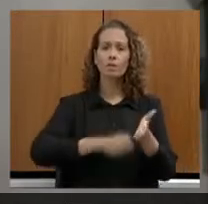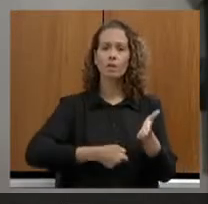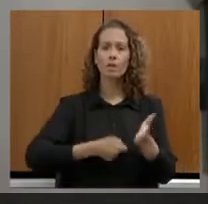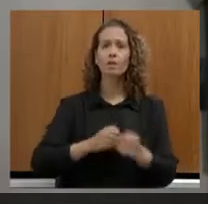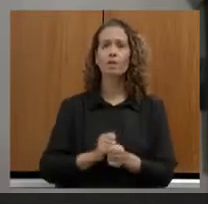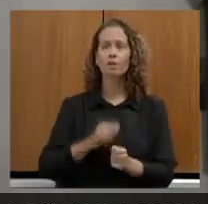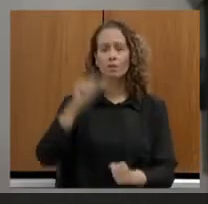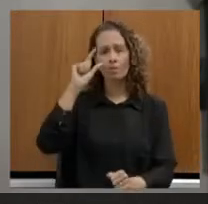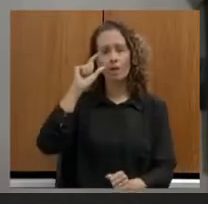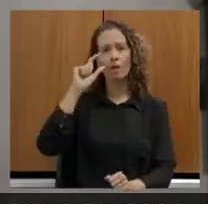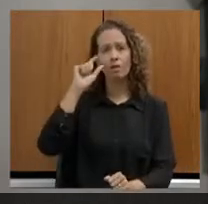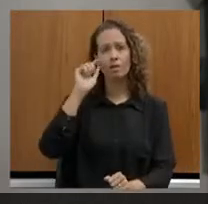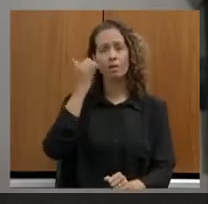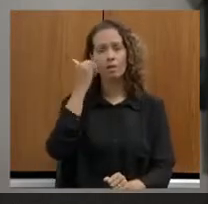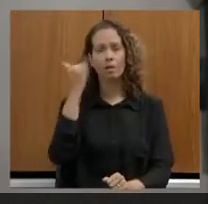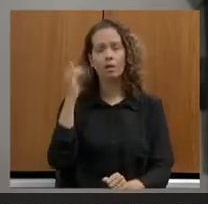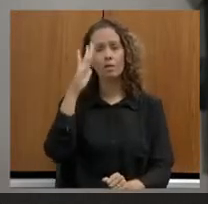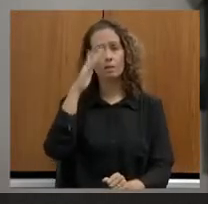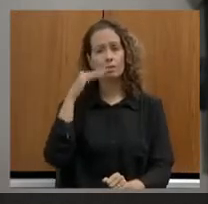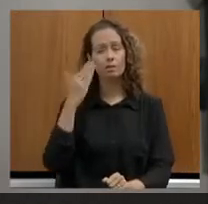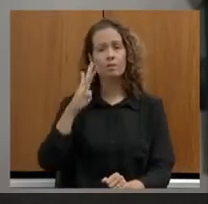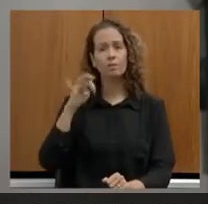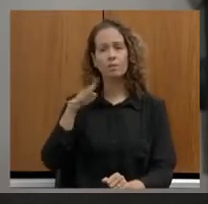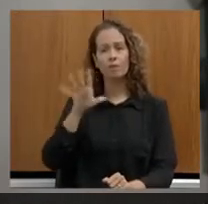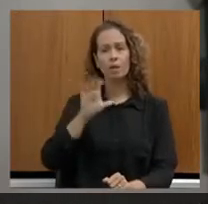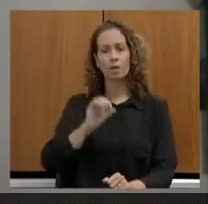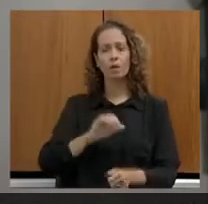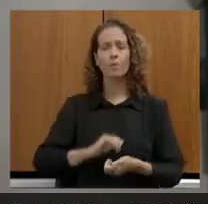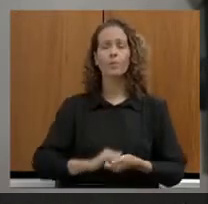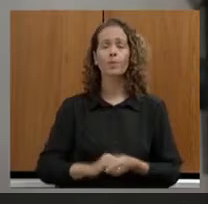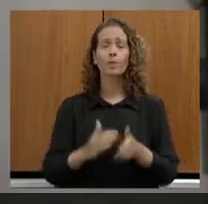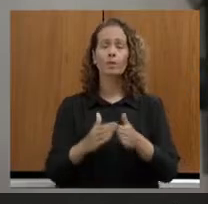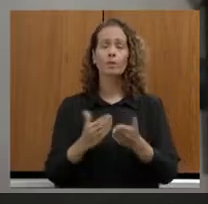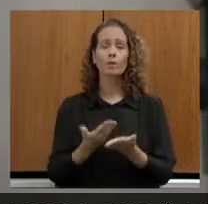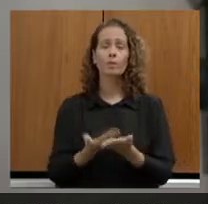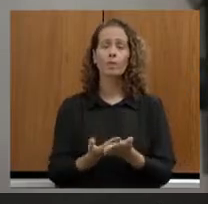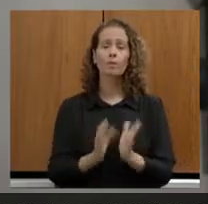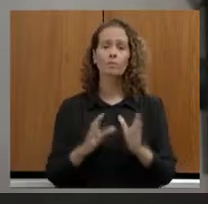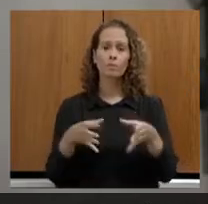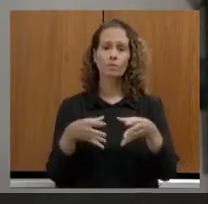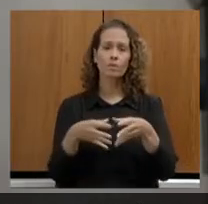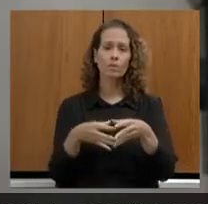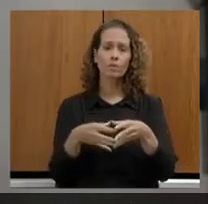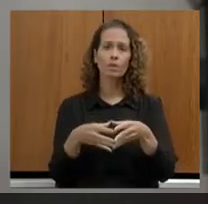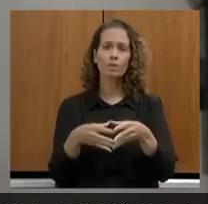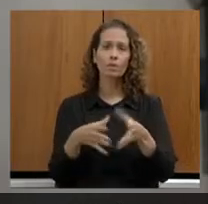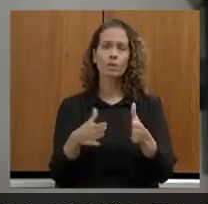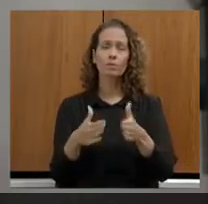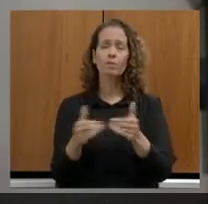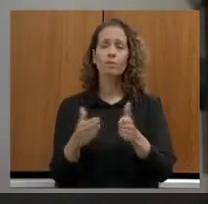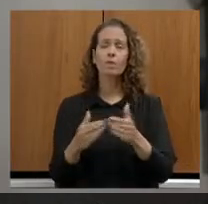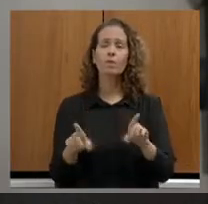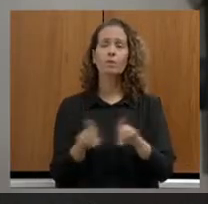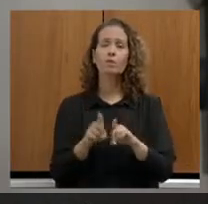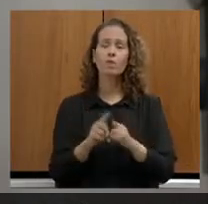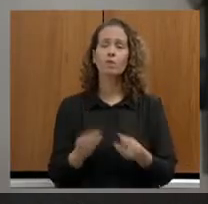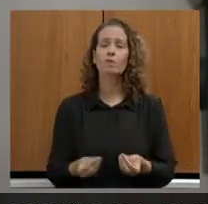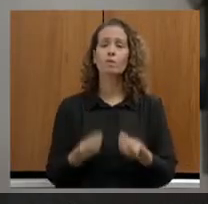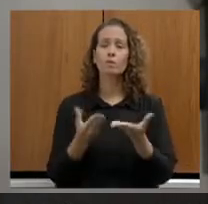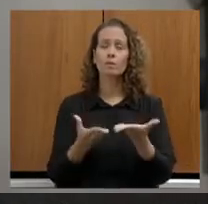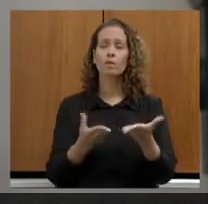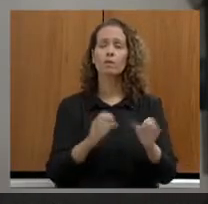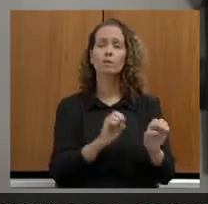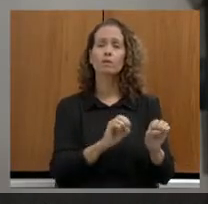deputados pro fessor bom então é professor Beatriz Cerqueira e que Ele mente como estão o que quer que seja encaminhada à secretaria